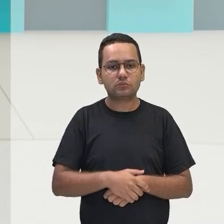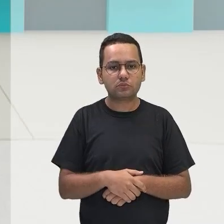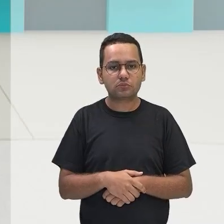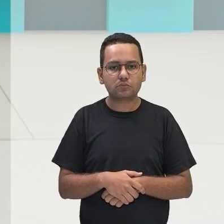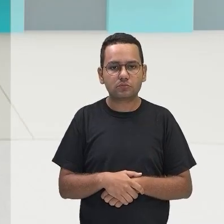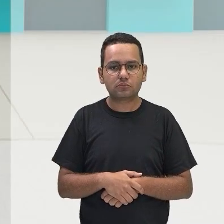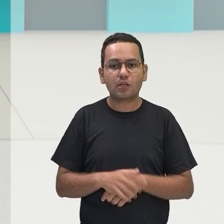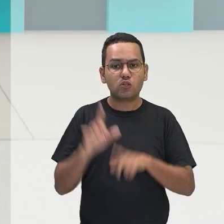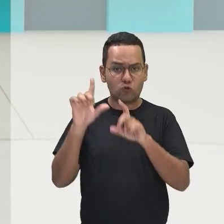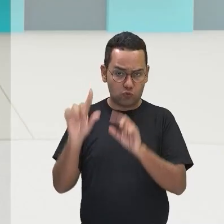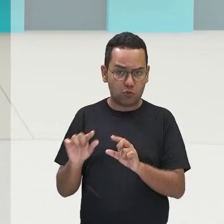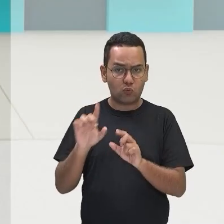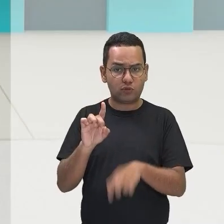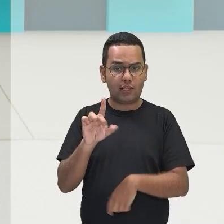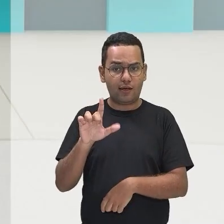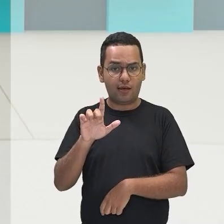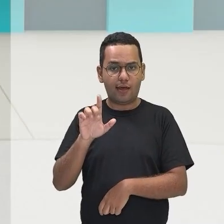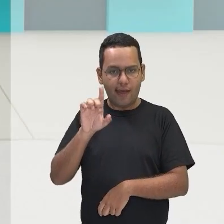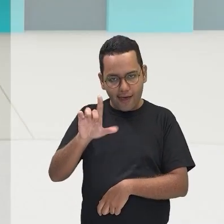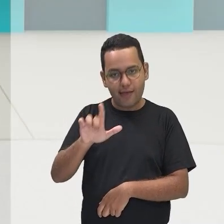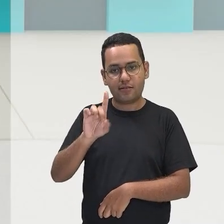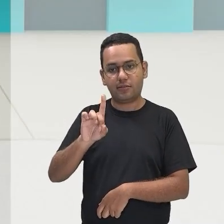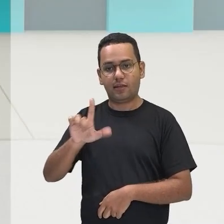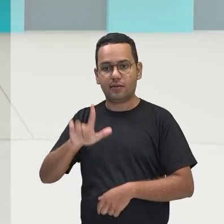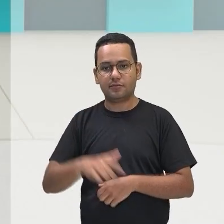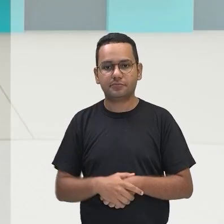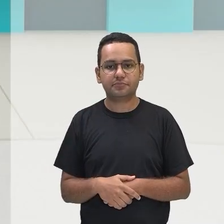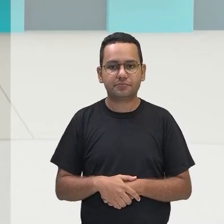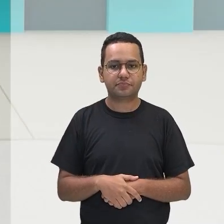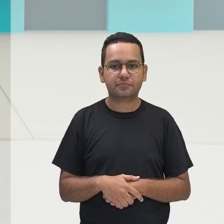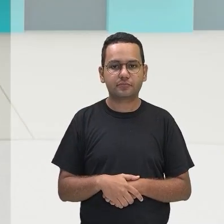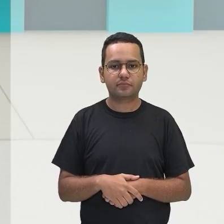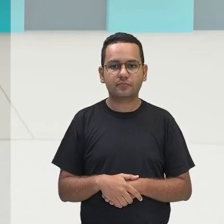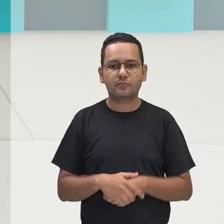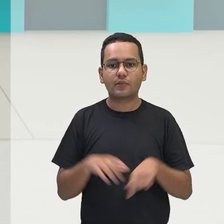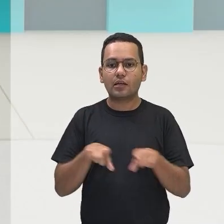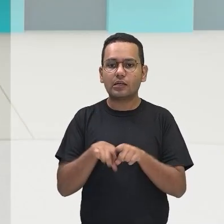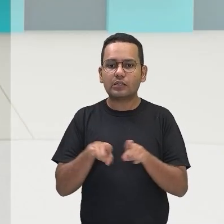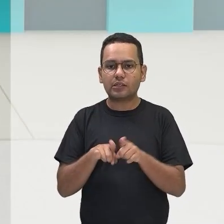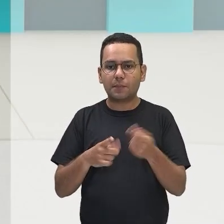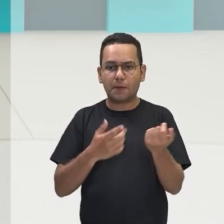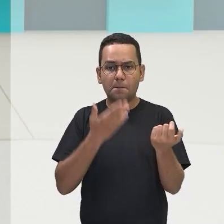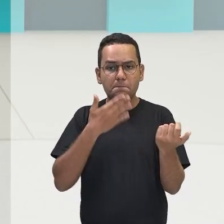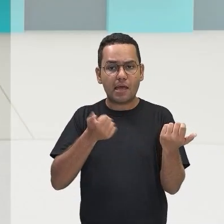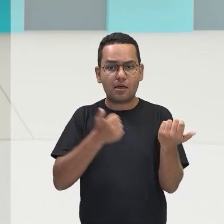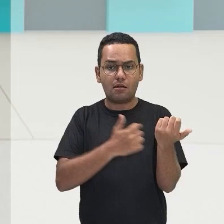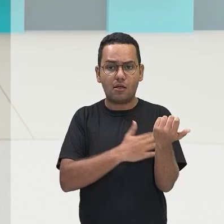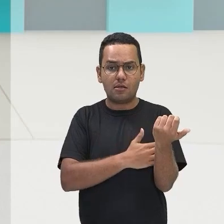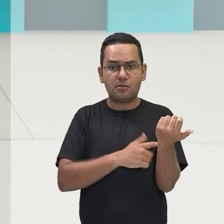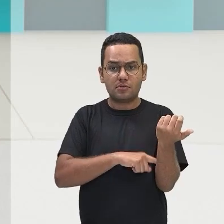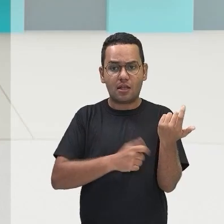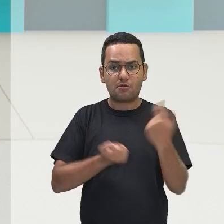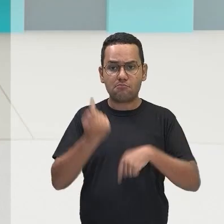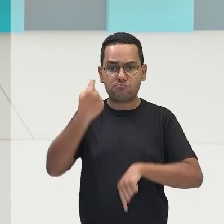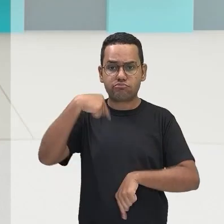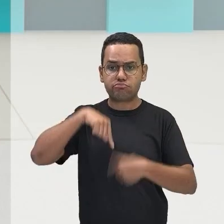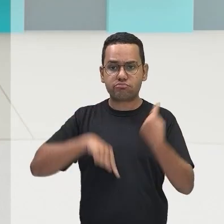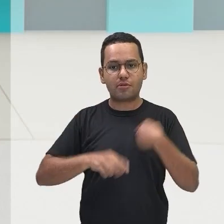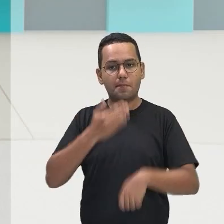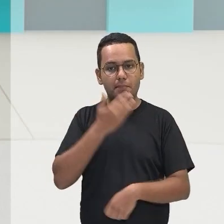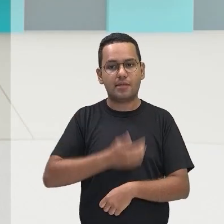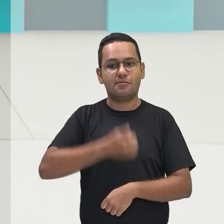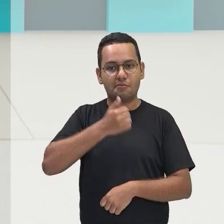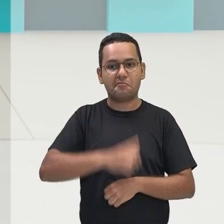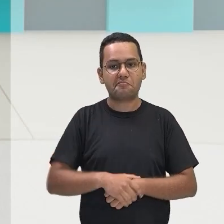LDL, que é o colesterol ruim, e melhora na circulação sanguínea. Com certeza, né? Vai ajudar bastante